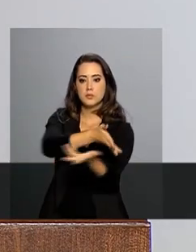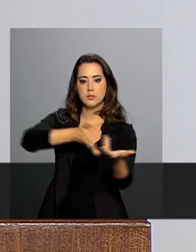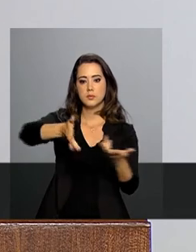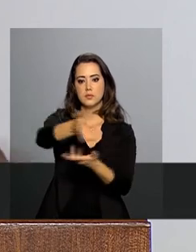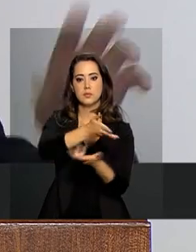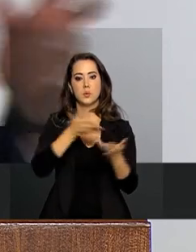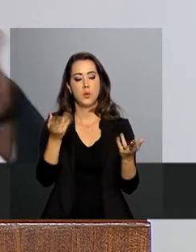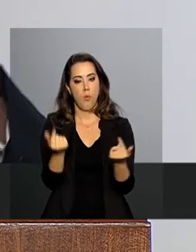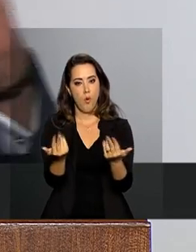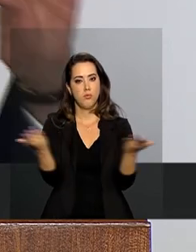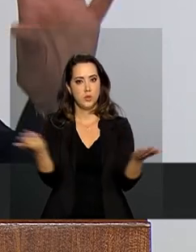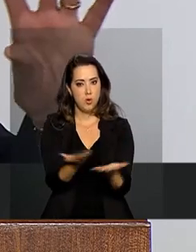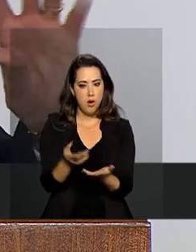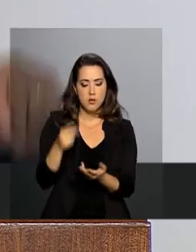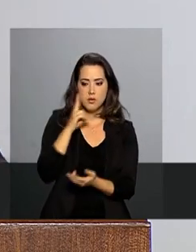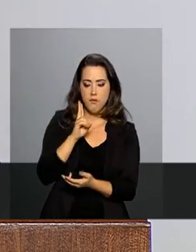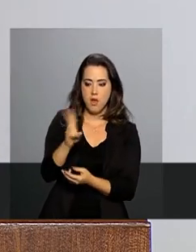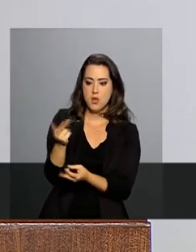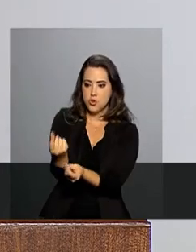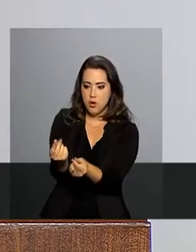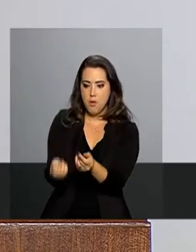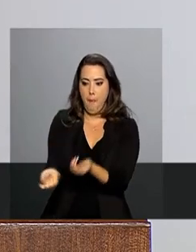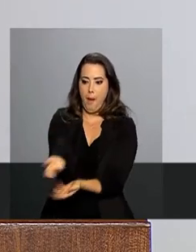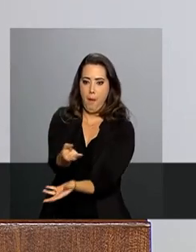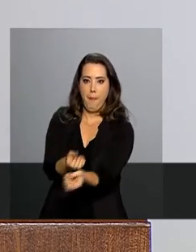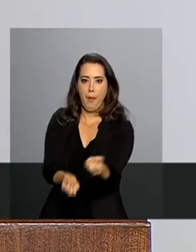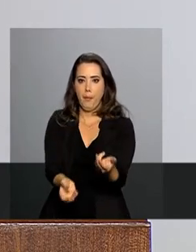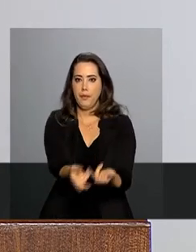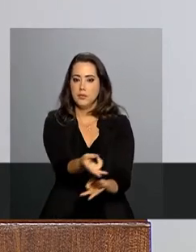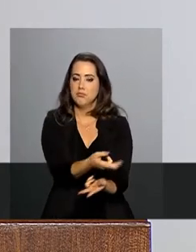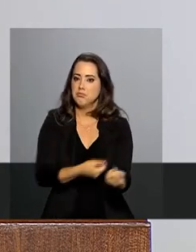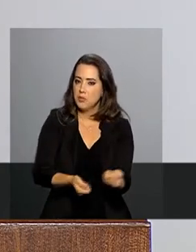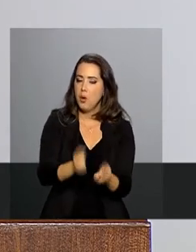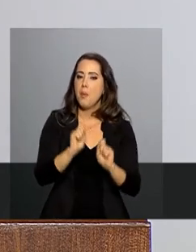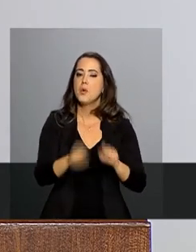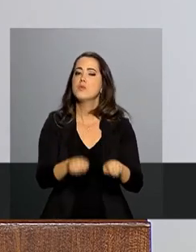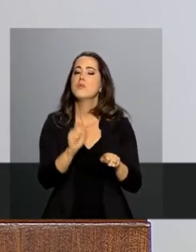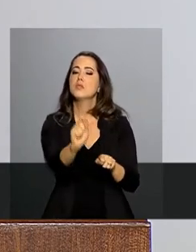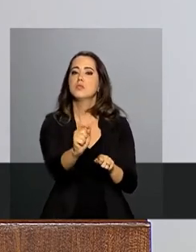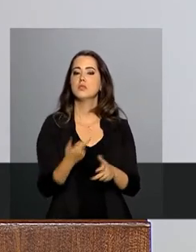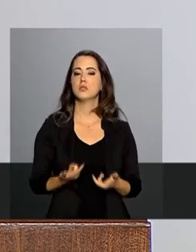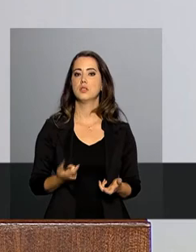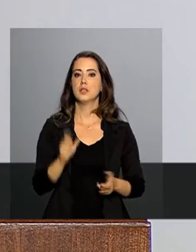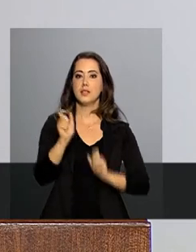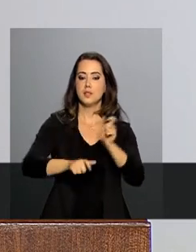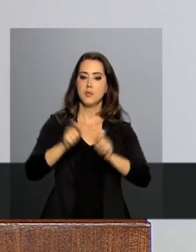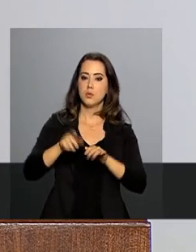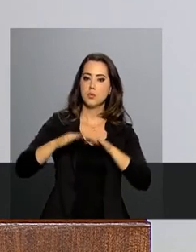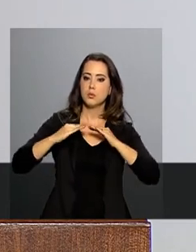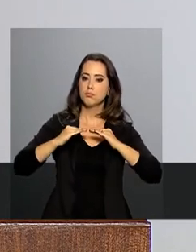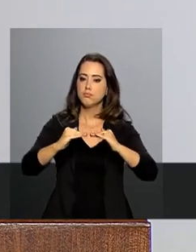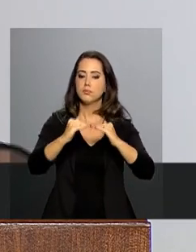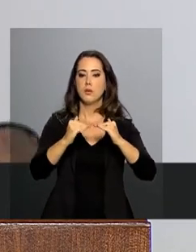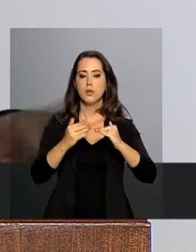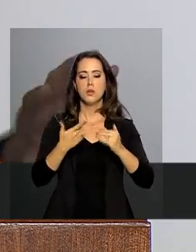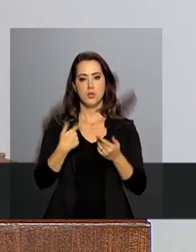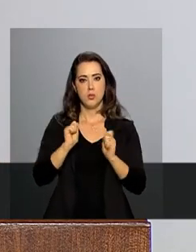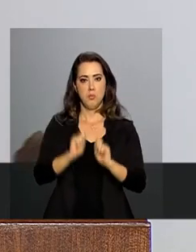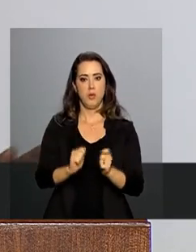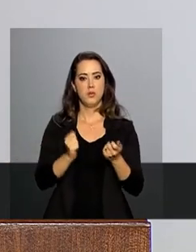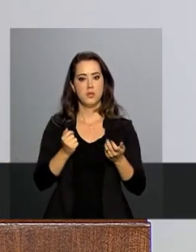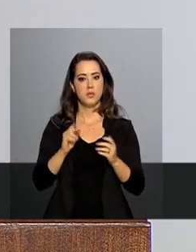como está gerando por todos esses fatos que eu mencionei permite é que as pessoas se estabeleçam ou é